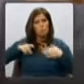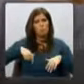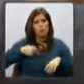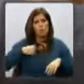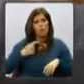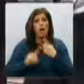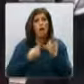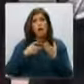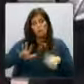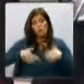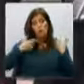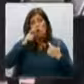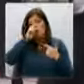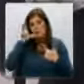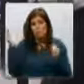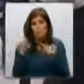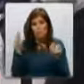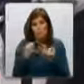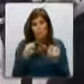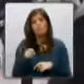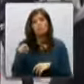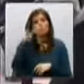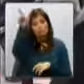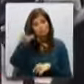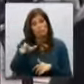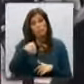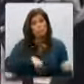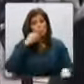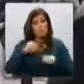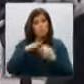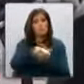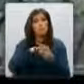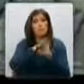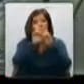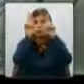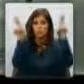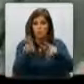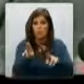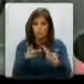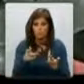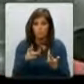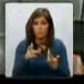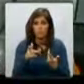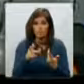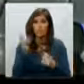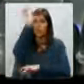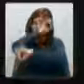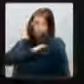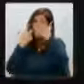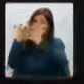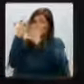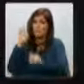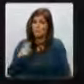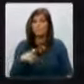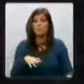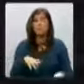uma maneira errada, é verdade. Abdul está preocupado com a situação internacional, nomeadamente na Europa. A questão